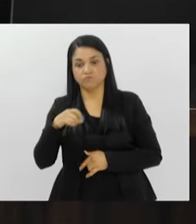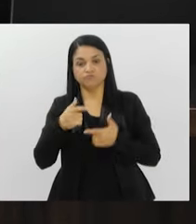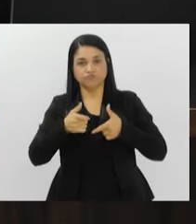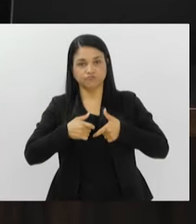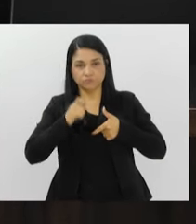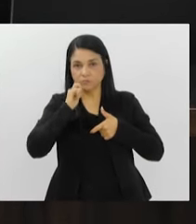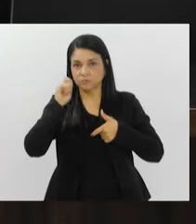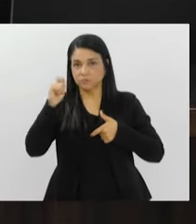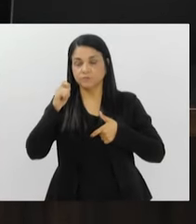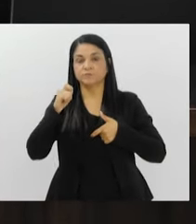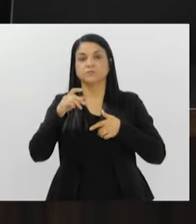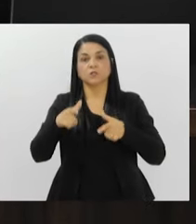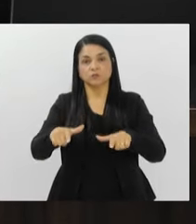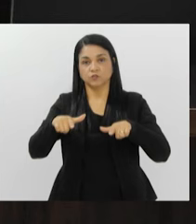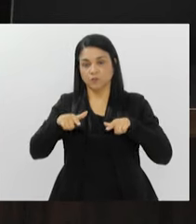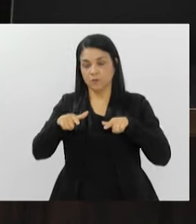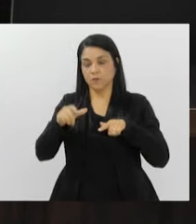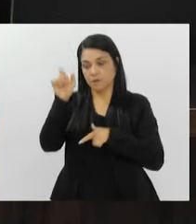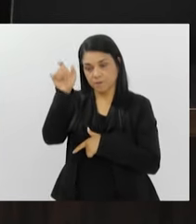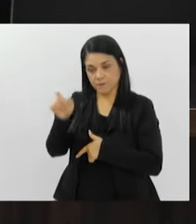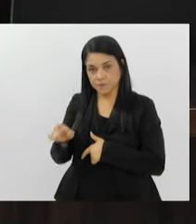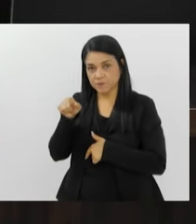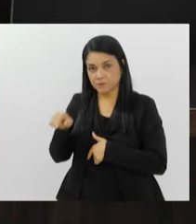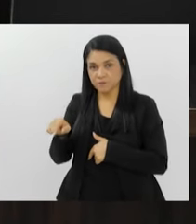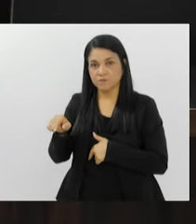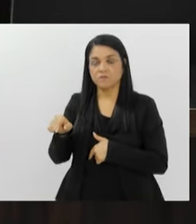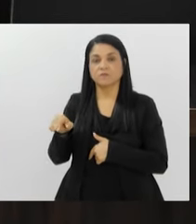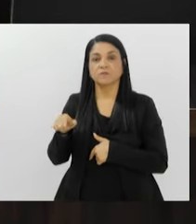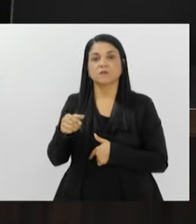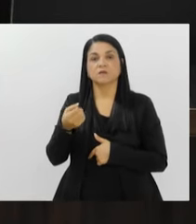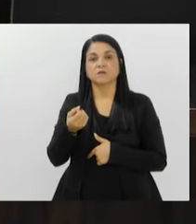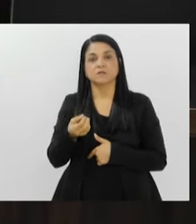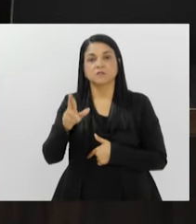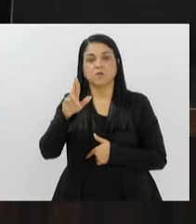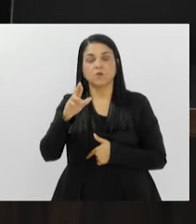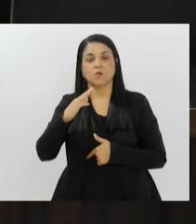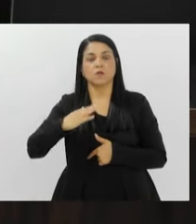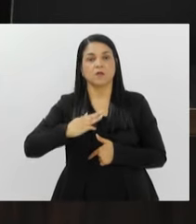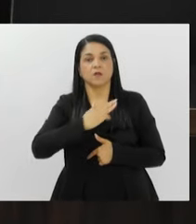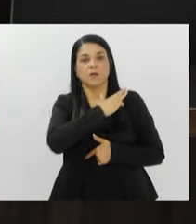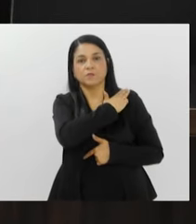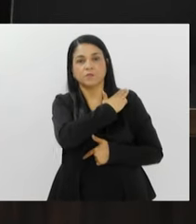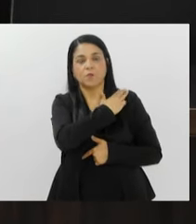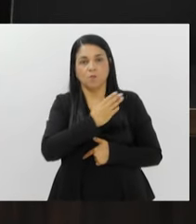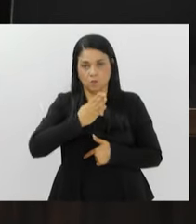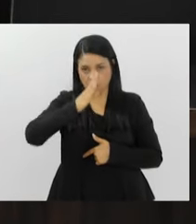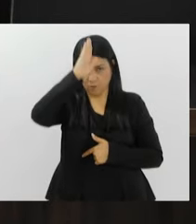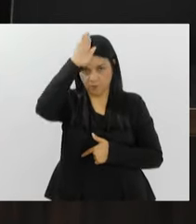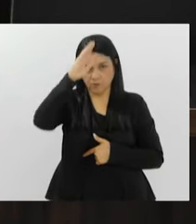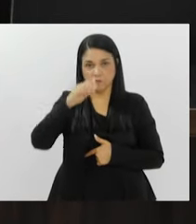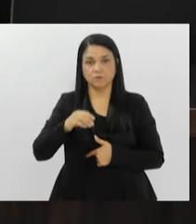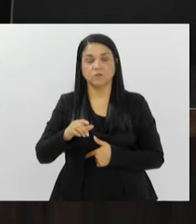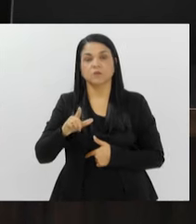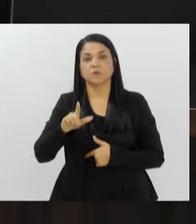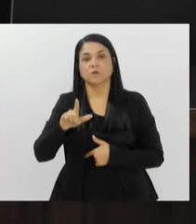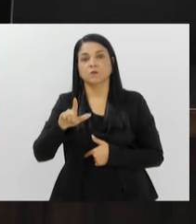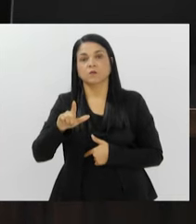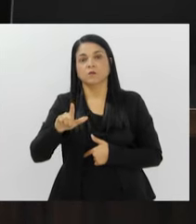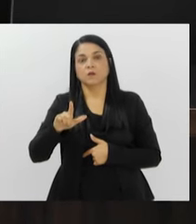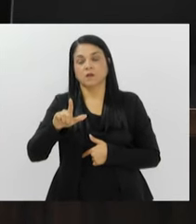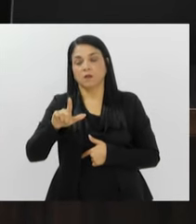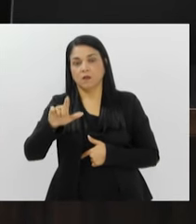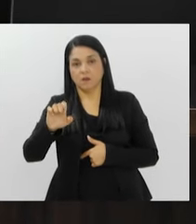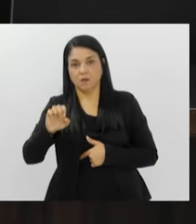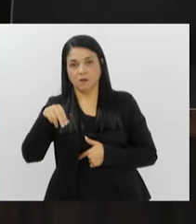Tiradentes e o seu respectivo diploma ao ilustríssimo senhor capitão bombeiro Leandro Vale dos Santos parecer das comissões de normas